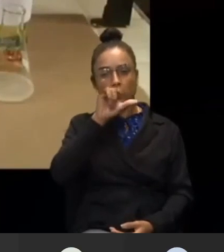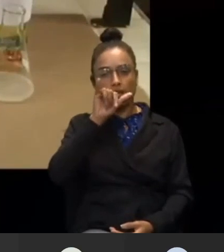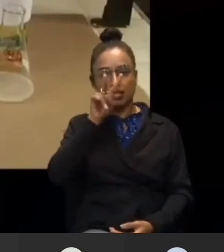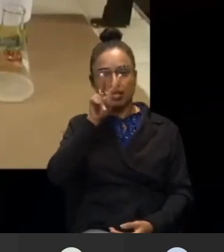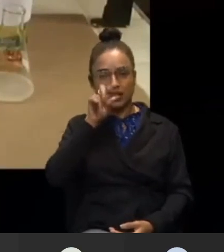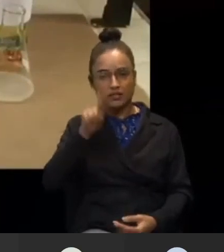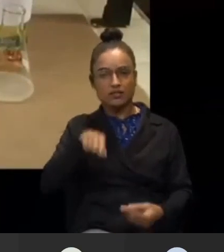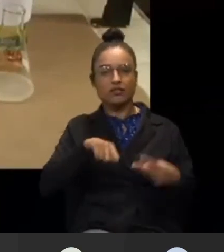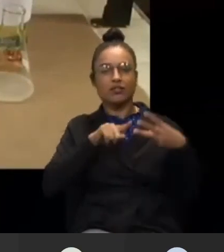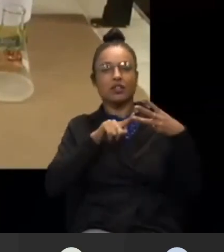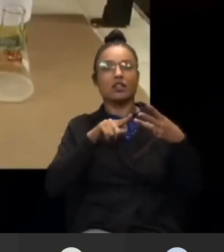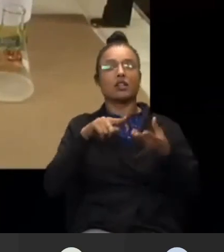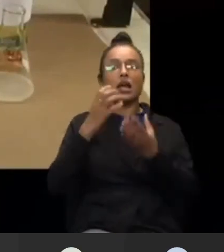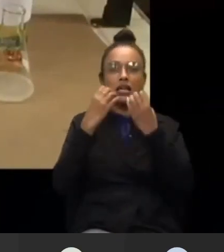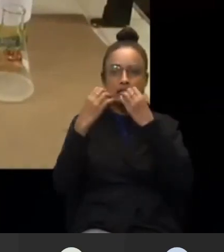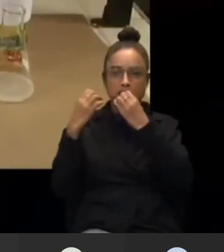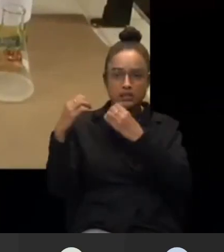canola, óleo de milho,